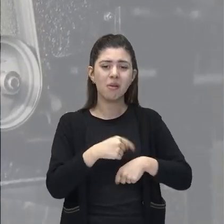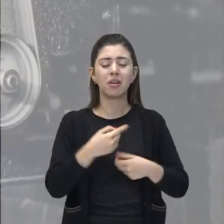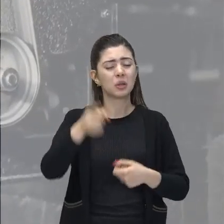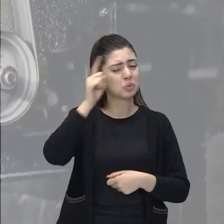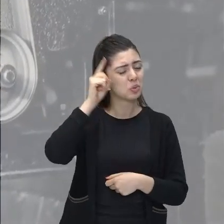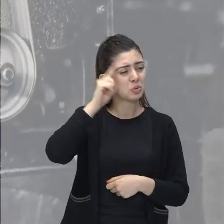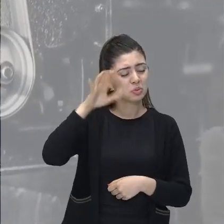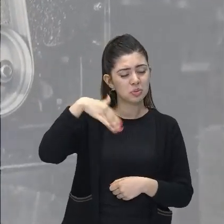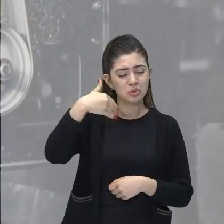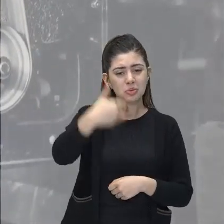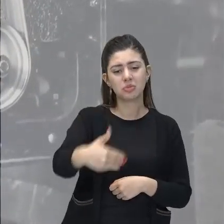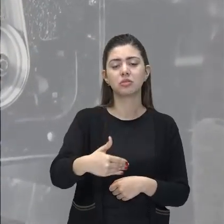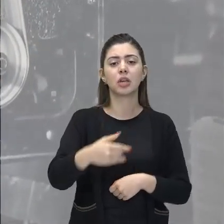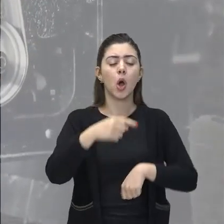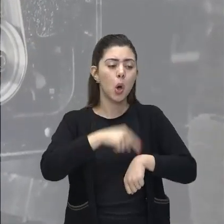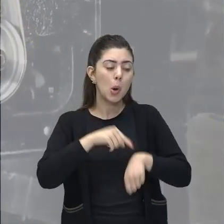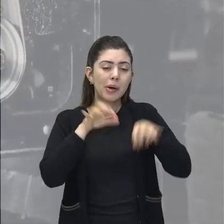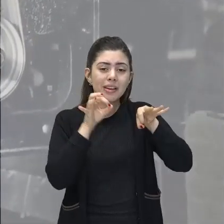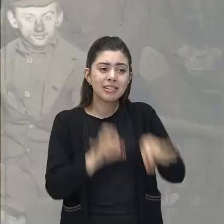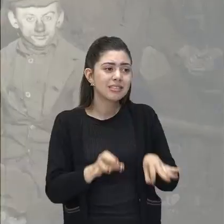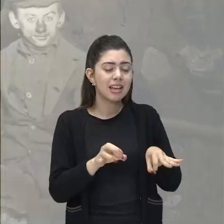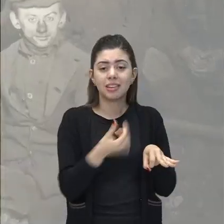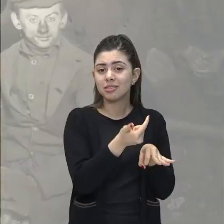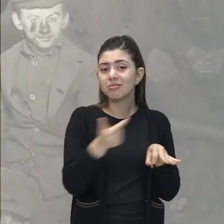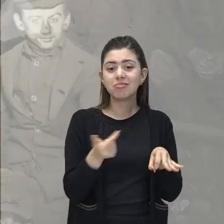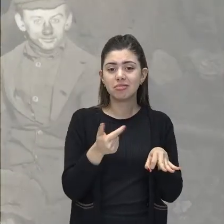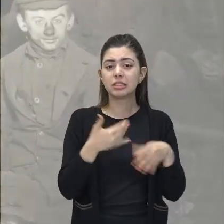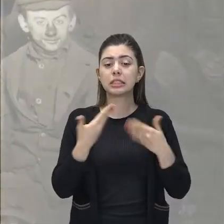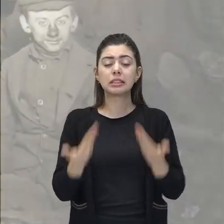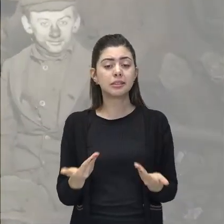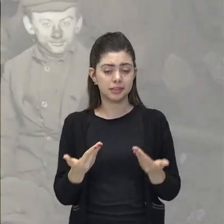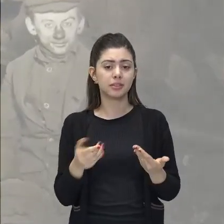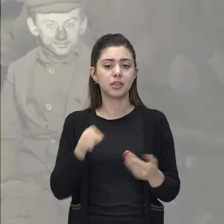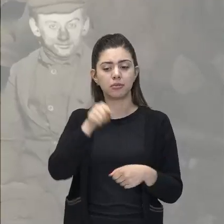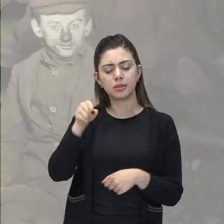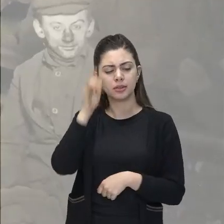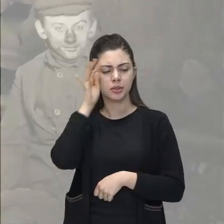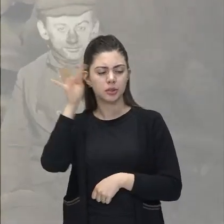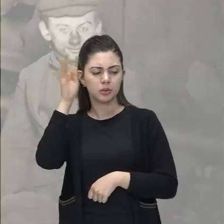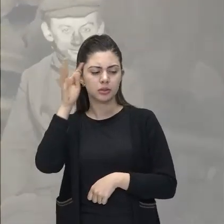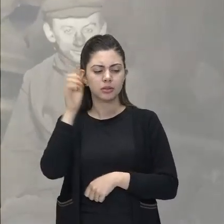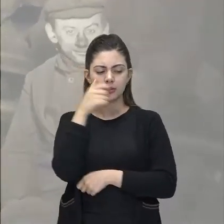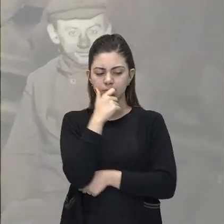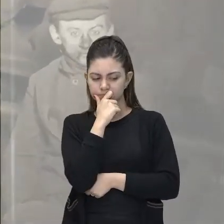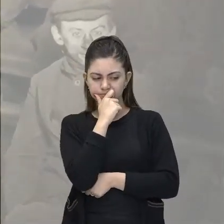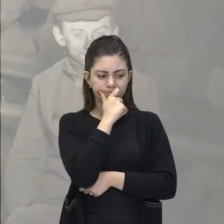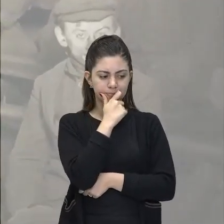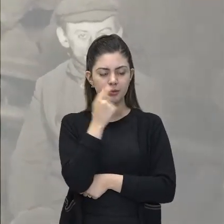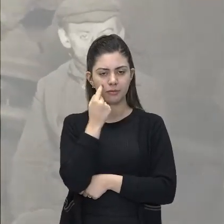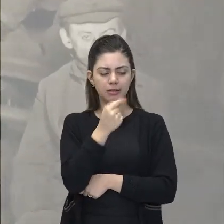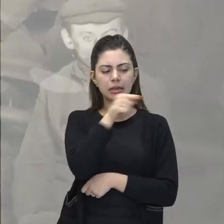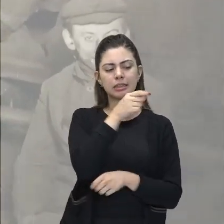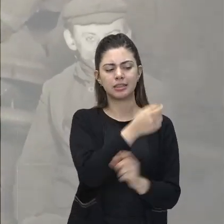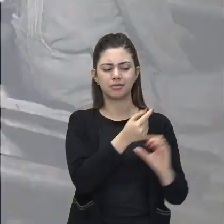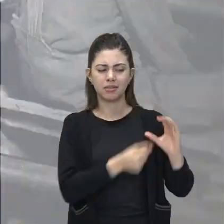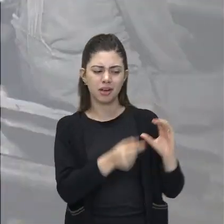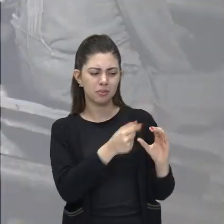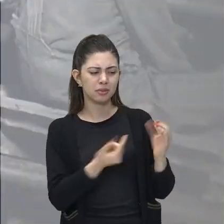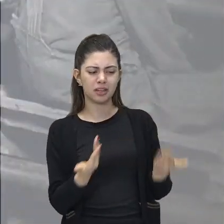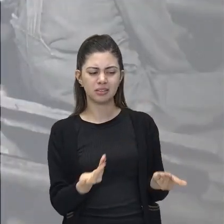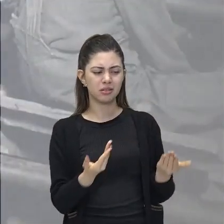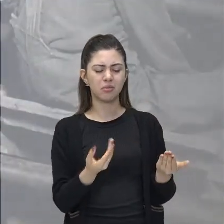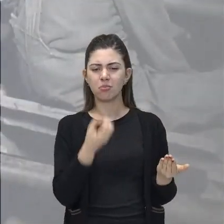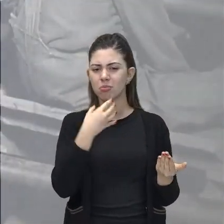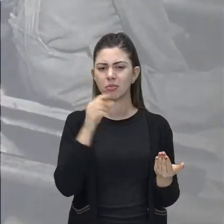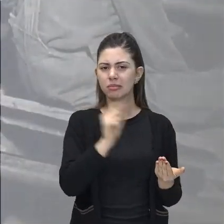diários, sem um horário de entrada e saída, né? Aí eles vão então começar a ver que o capitalismo, teoricamente, ele está